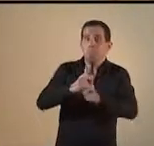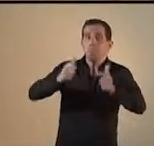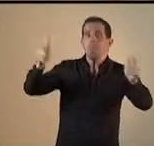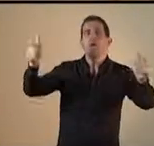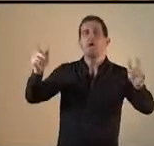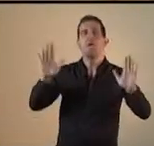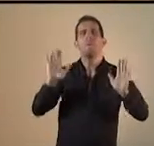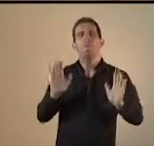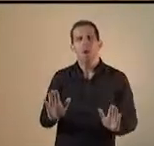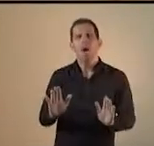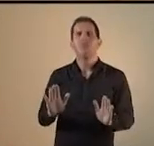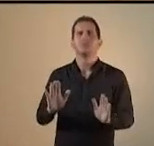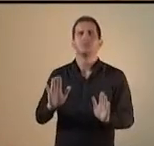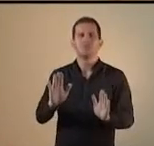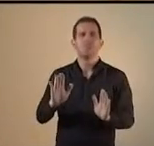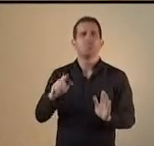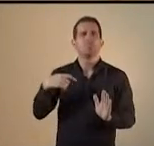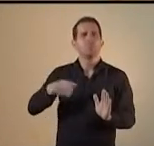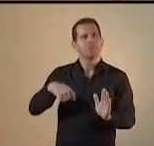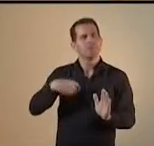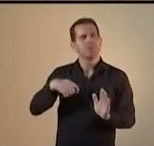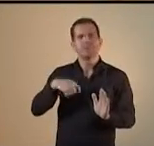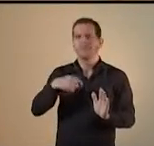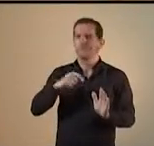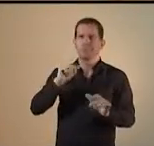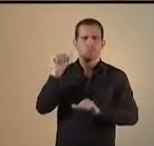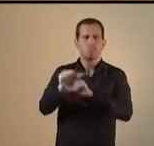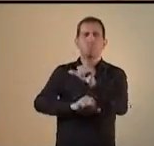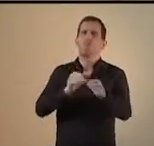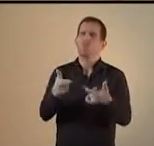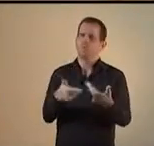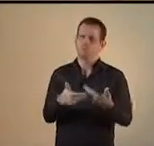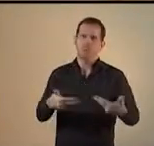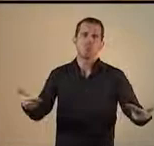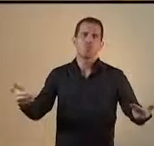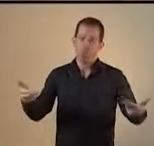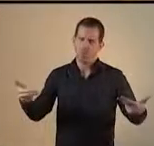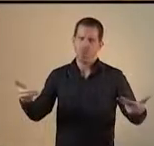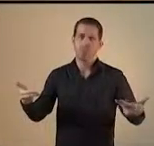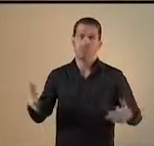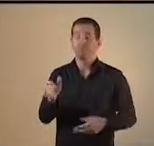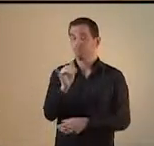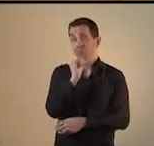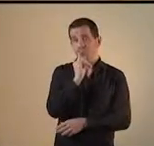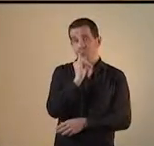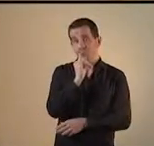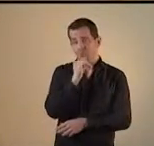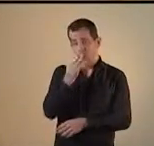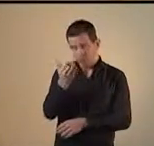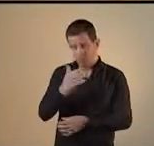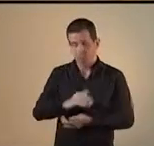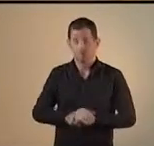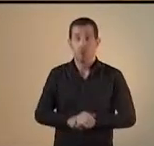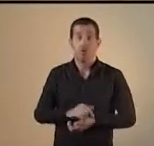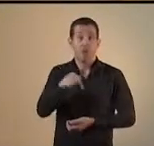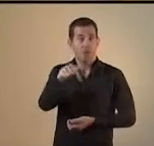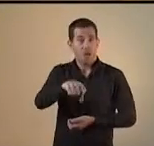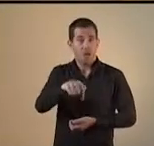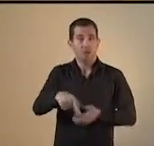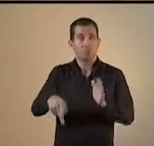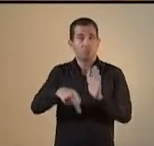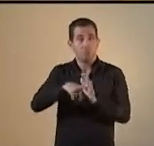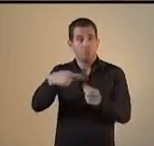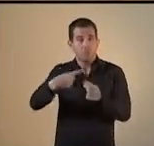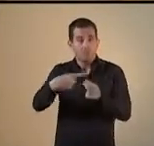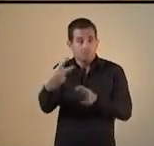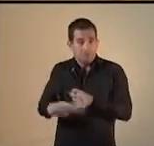que ainda precisa de muitas transformações para que ofereça as condições adequadas para o intérprete atuar. Por exemplo, aqui na